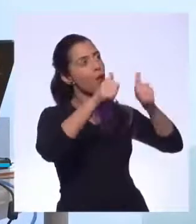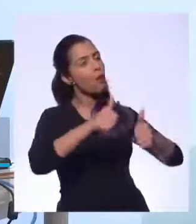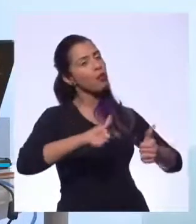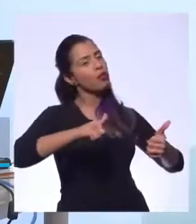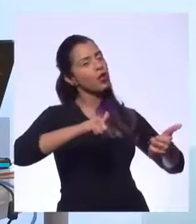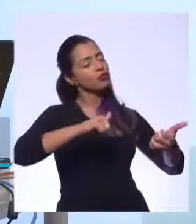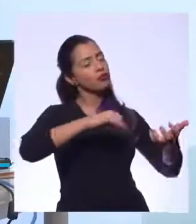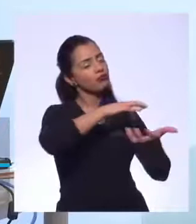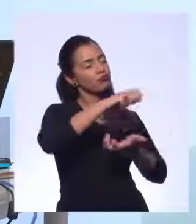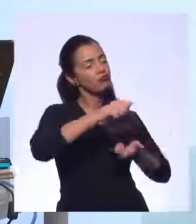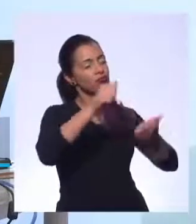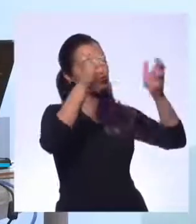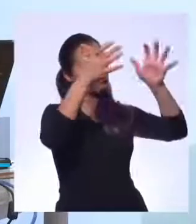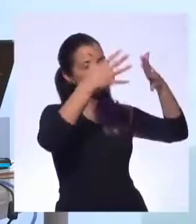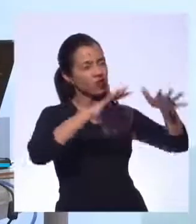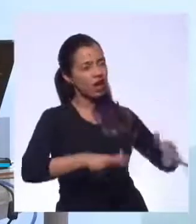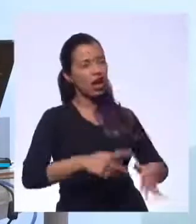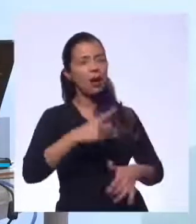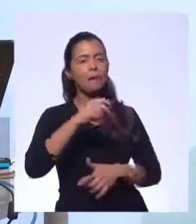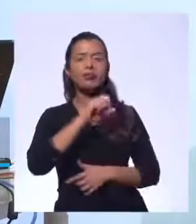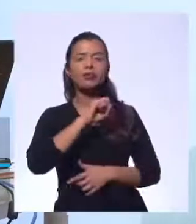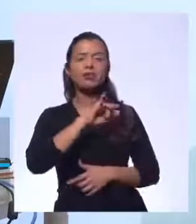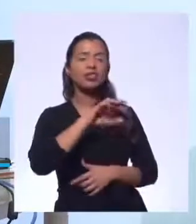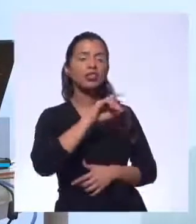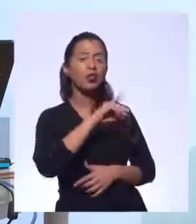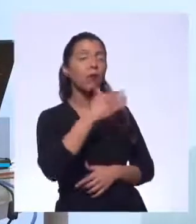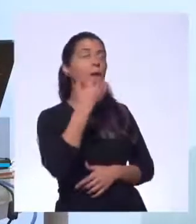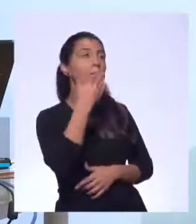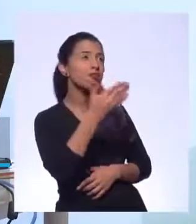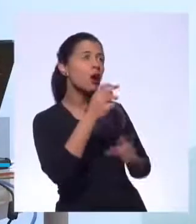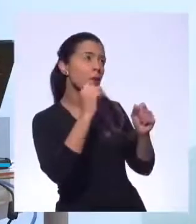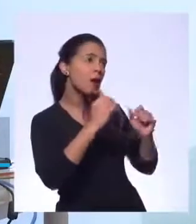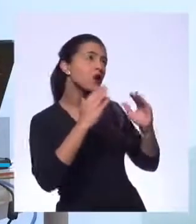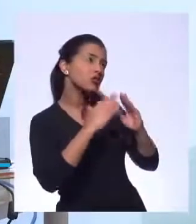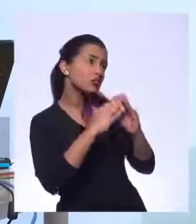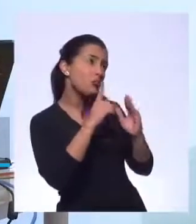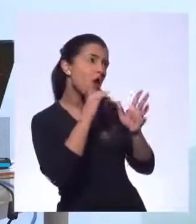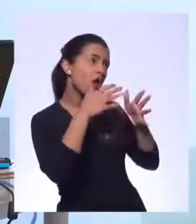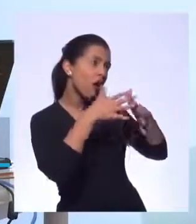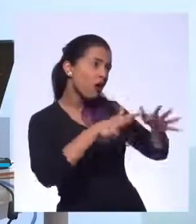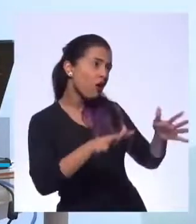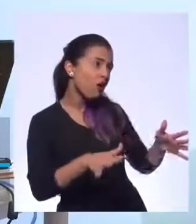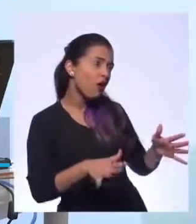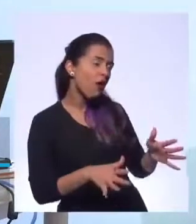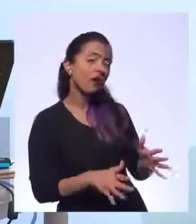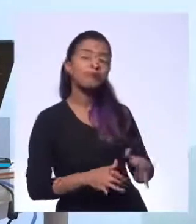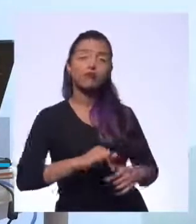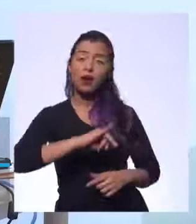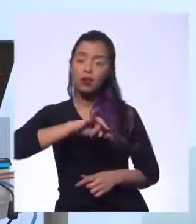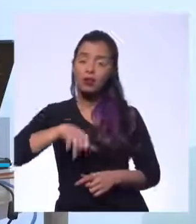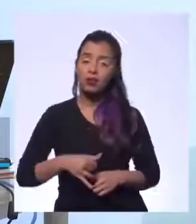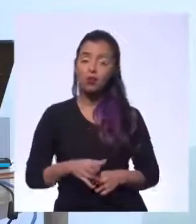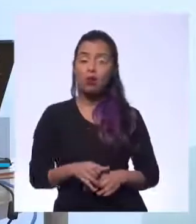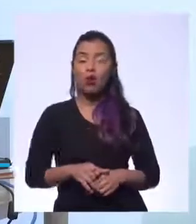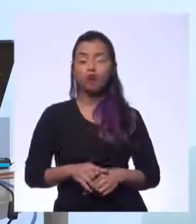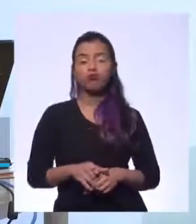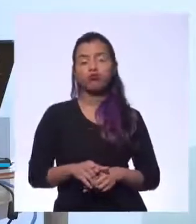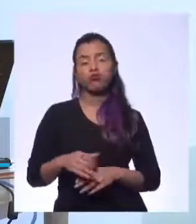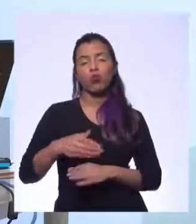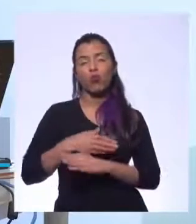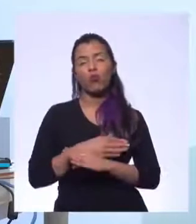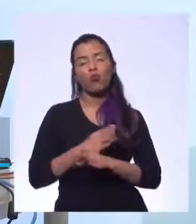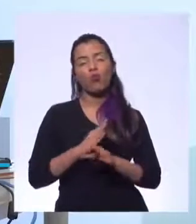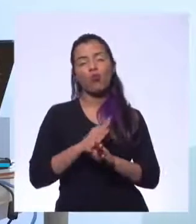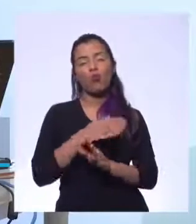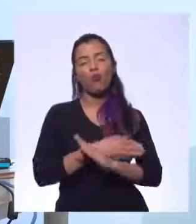que autorizasse a se mudar para o mar. Assim que houve a chance, ela pegou carona com seus botos e se jogou no mar. Foi adotada